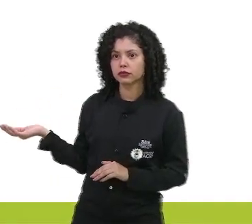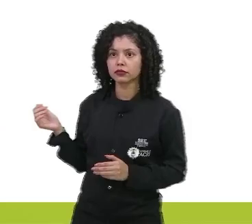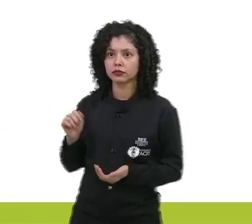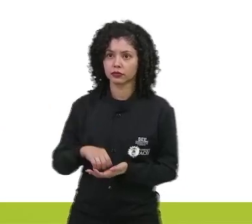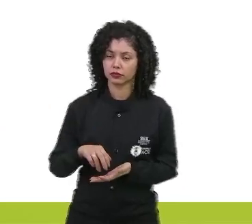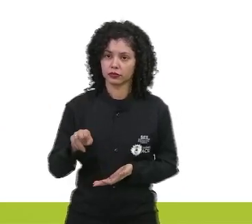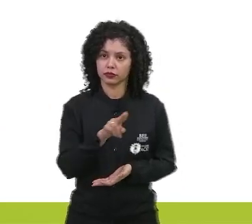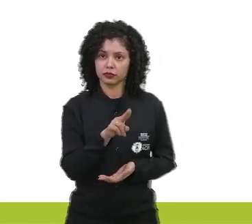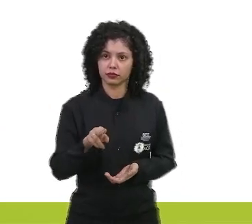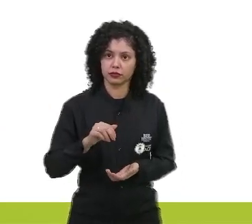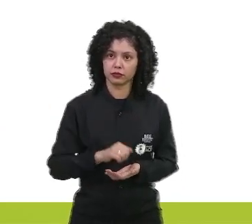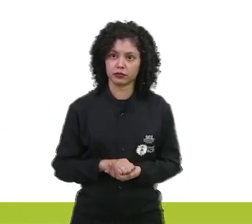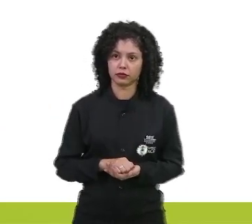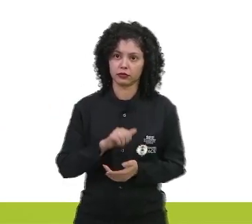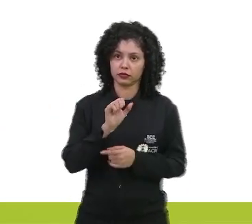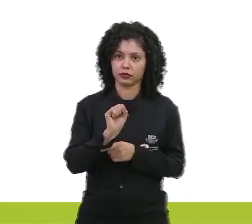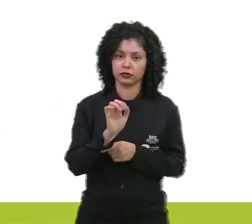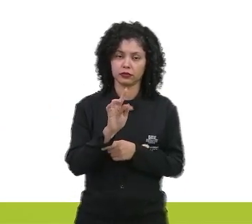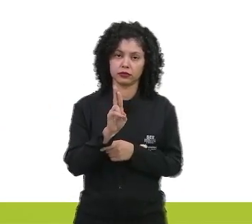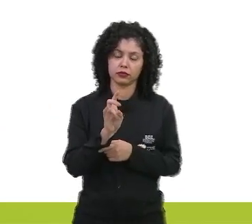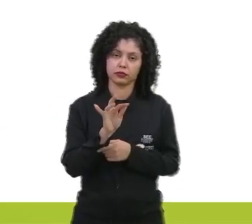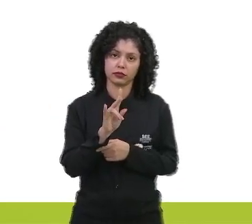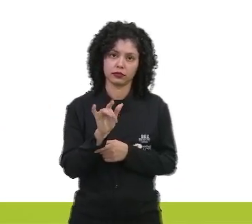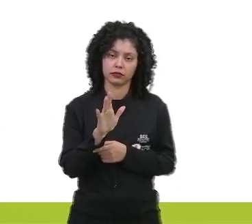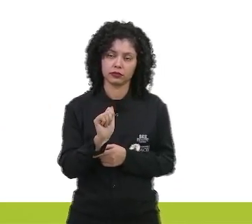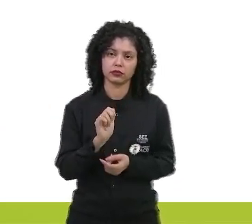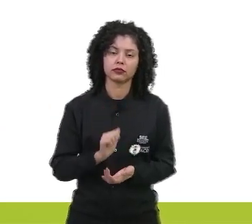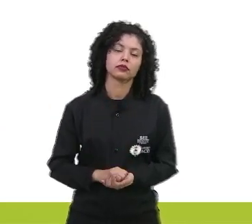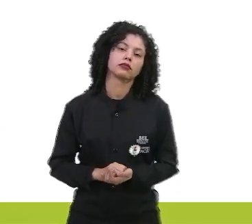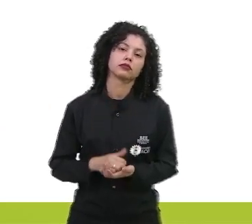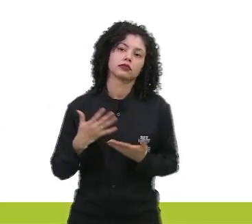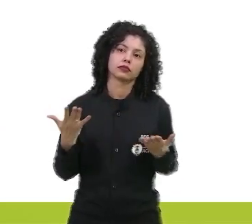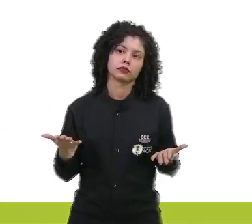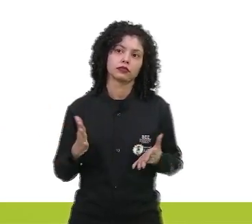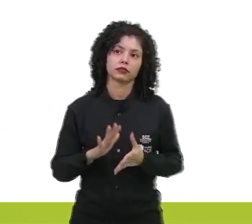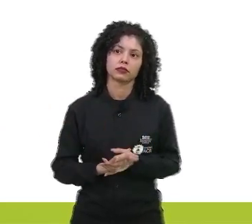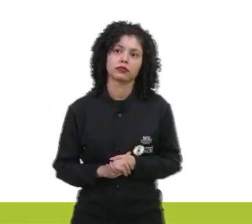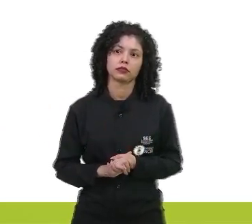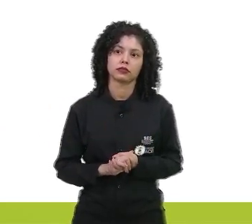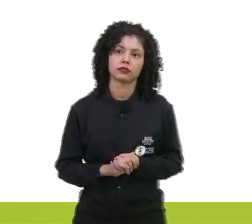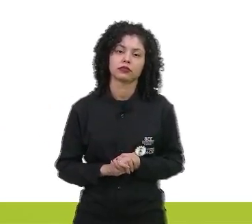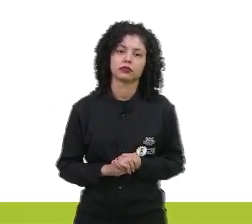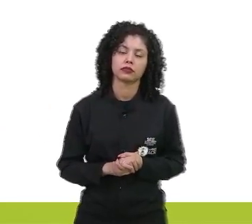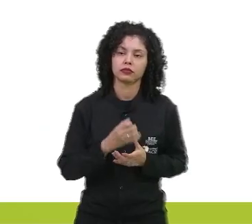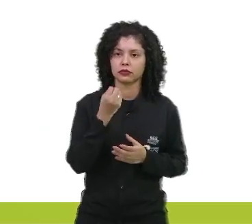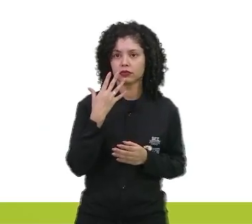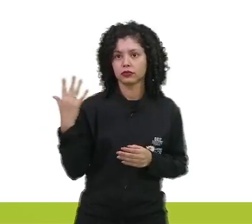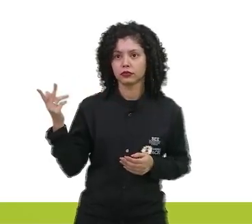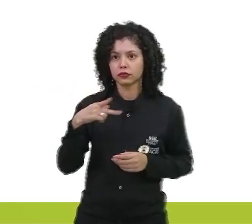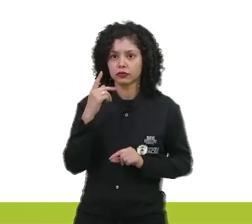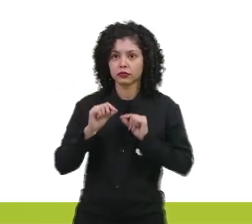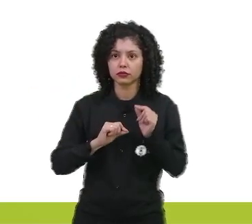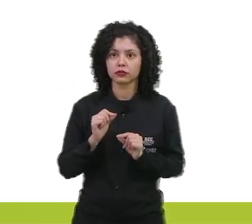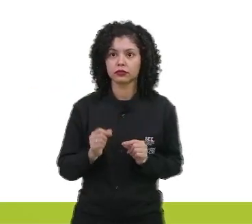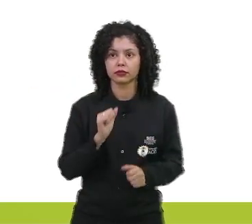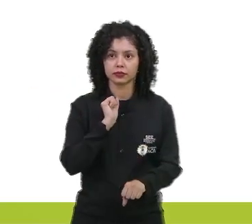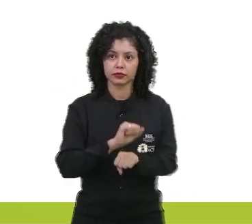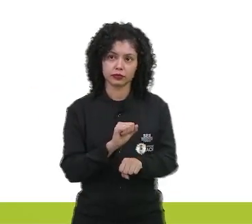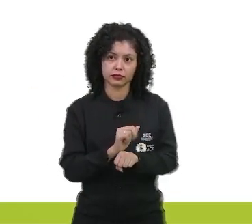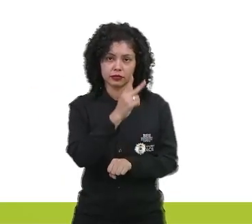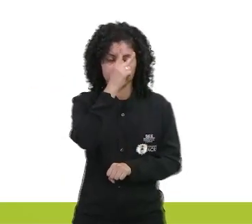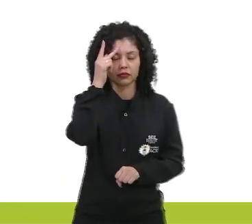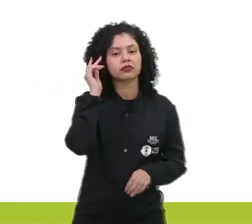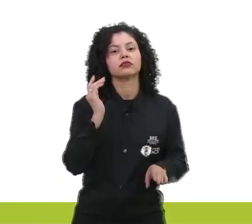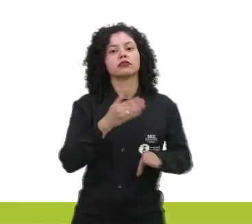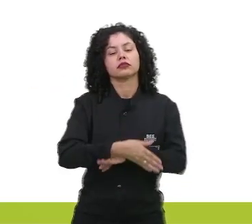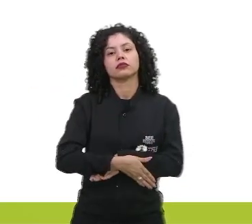O nome dele é Sebastião Salgado. E tem uma fotografia dele aqui e ele fala assim: espero que a pessoa que